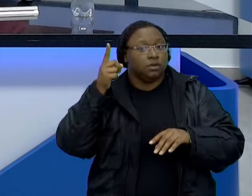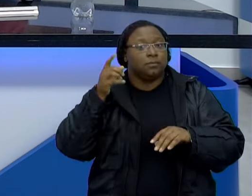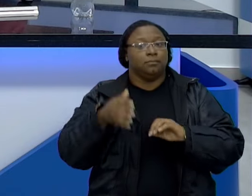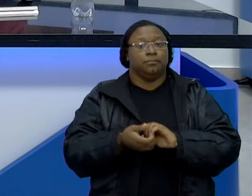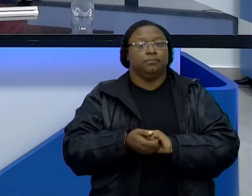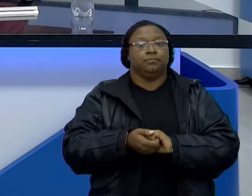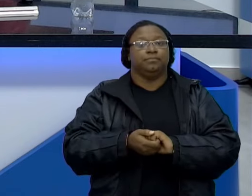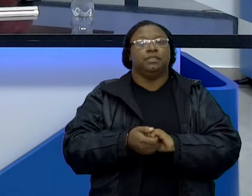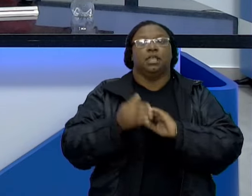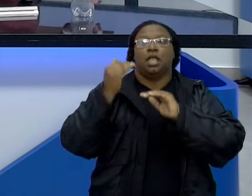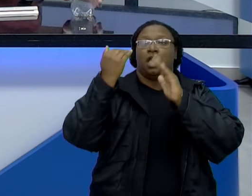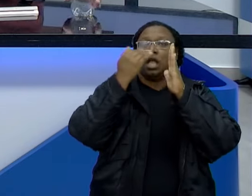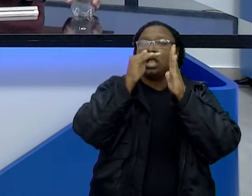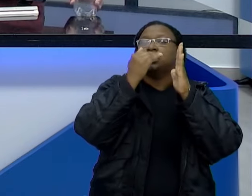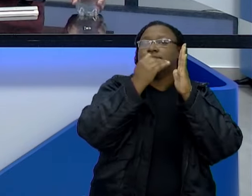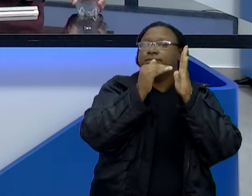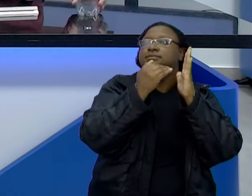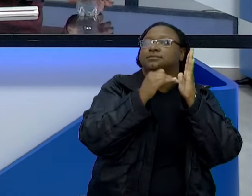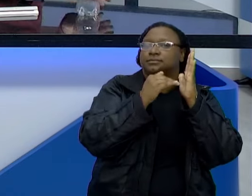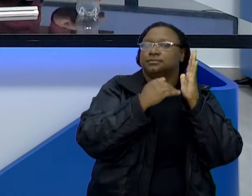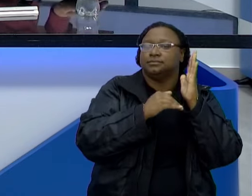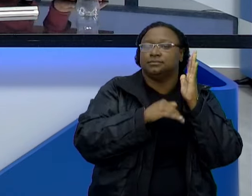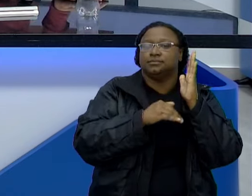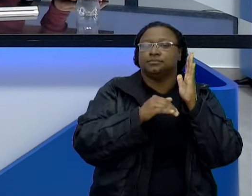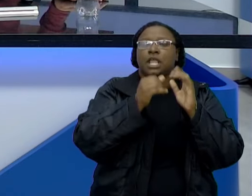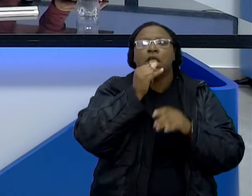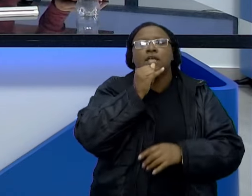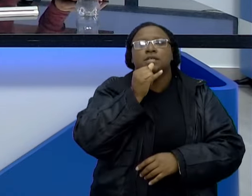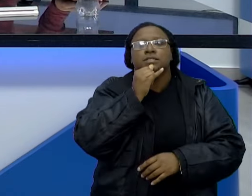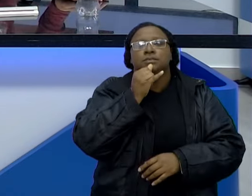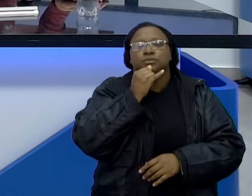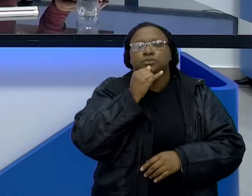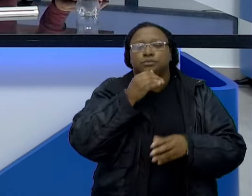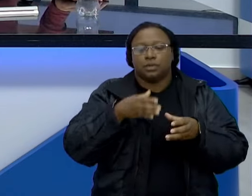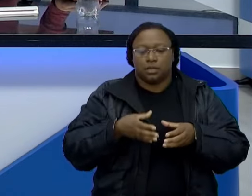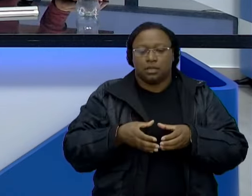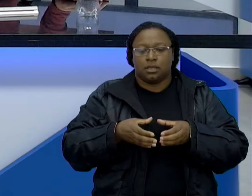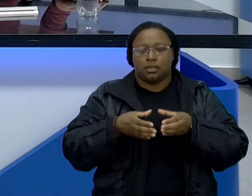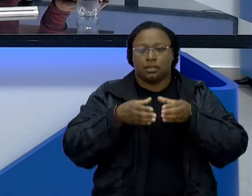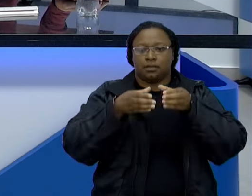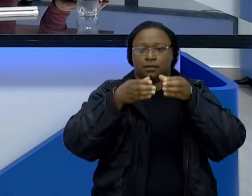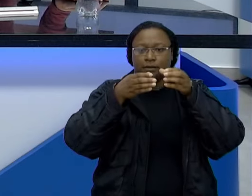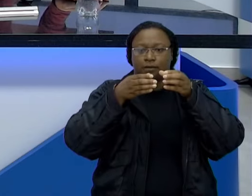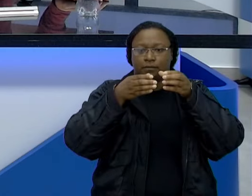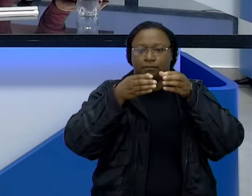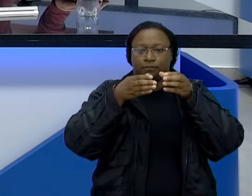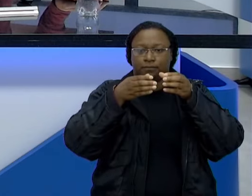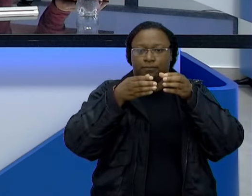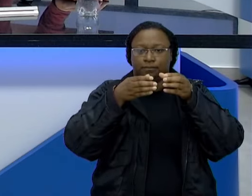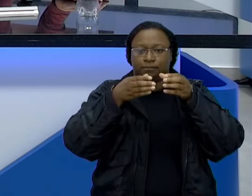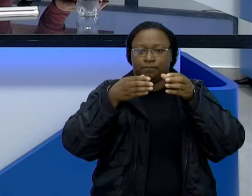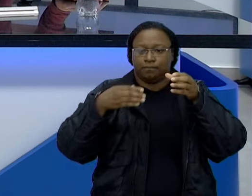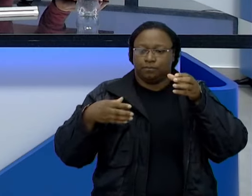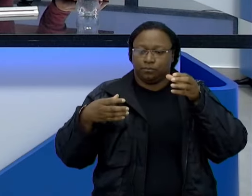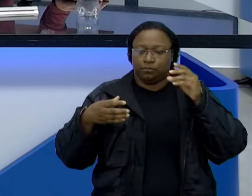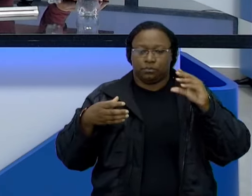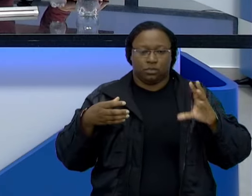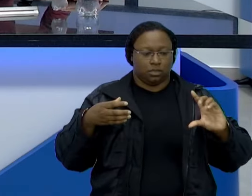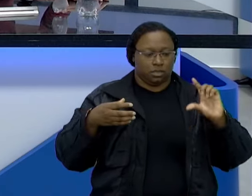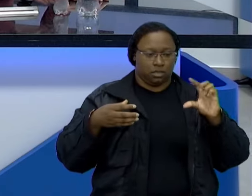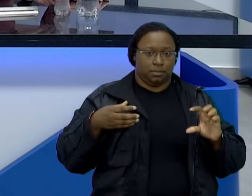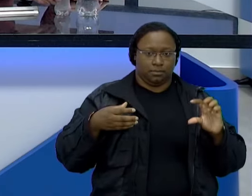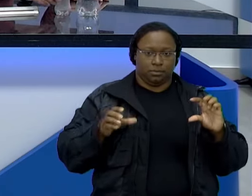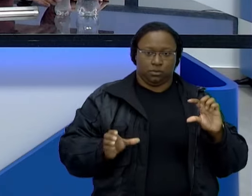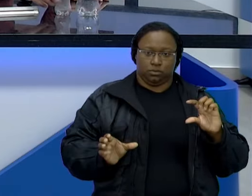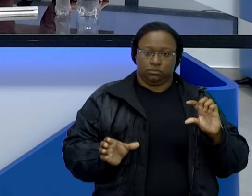de escala. Porque olha, essa garrafa aqui, por exemplo, ó, ela é uma miniatura de uma garrafa de 2 litros.